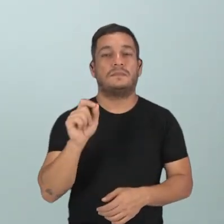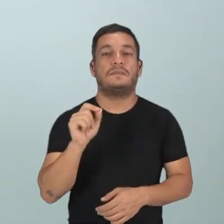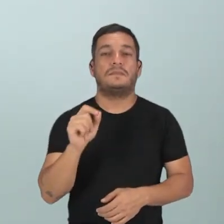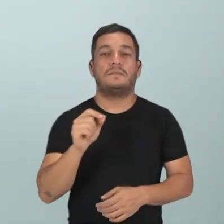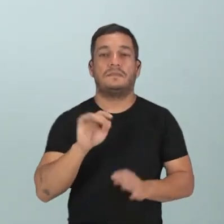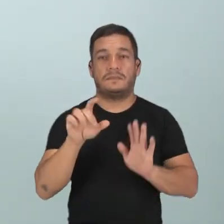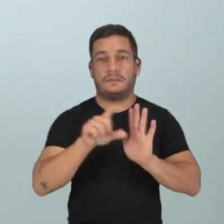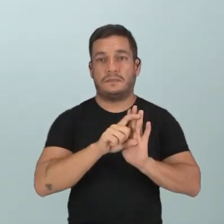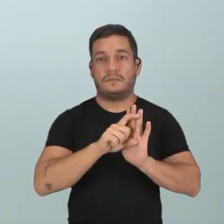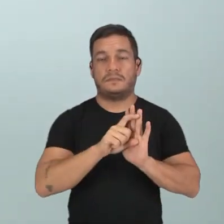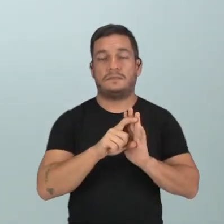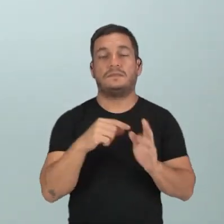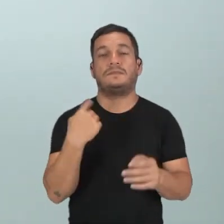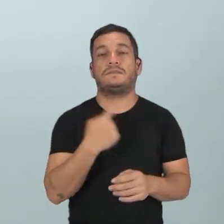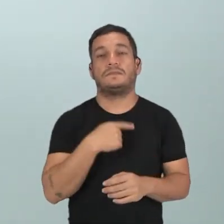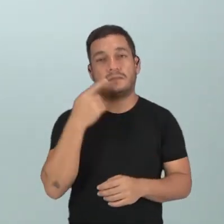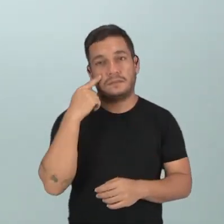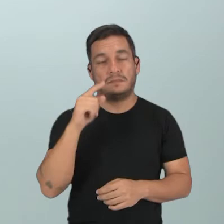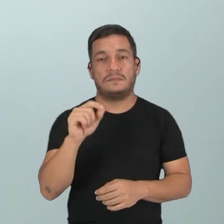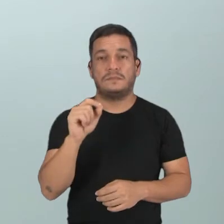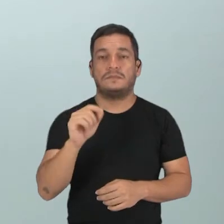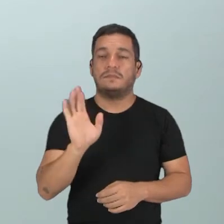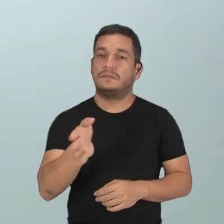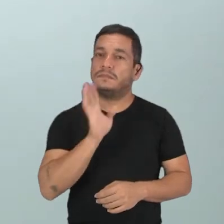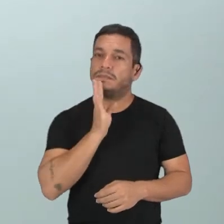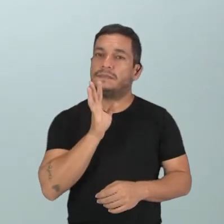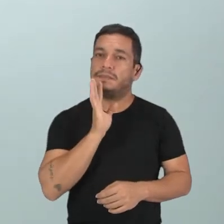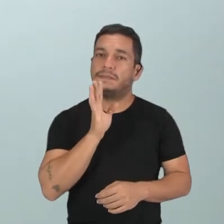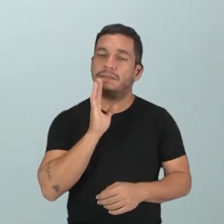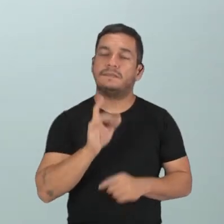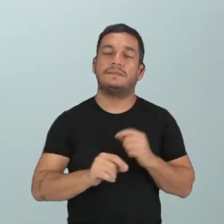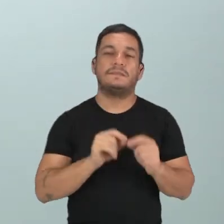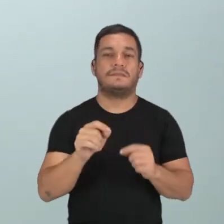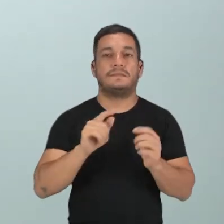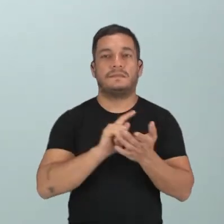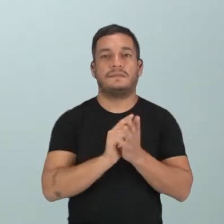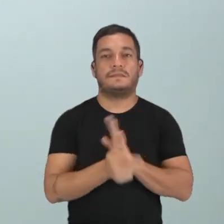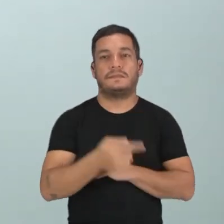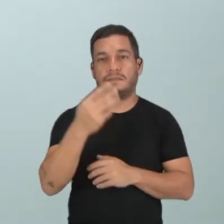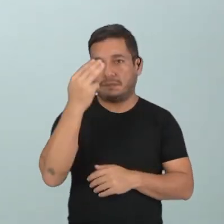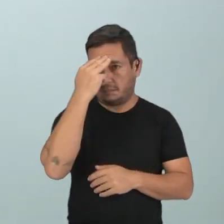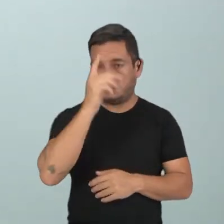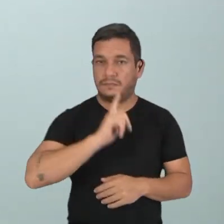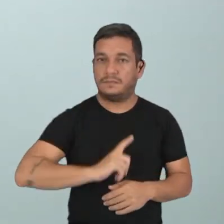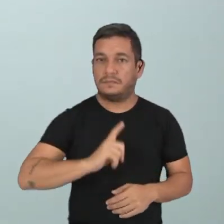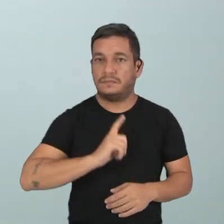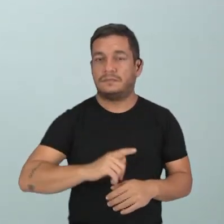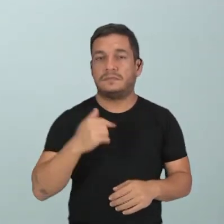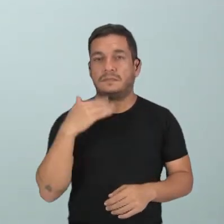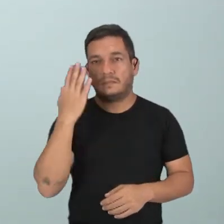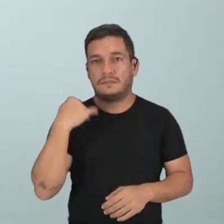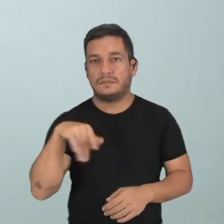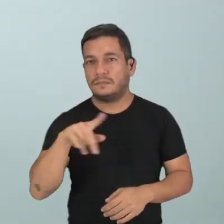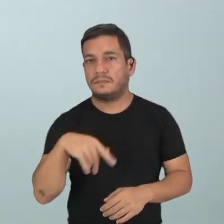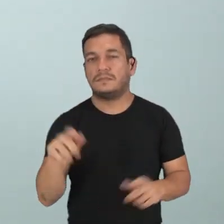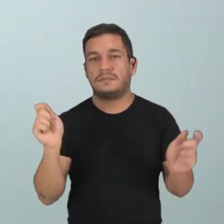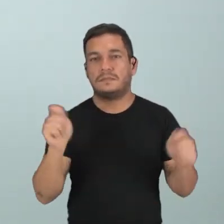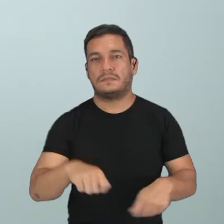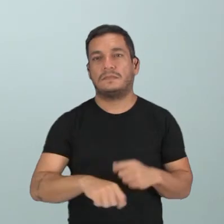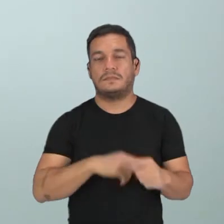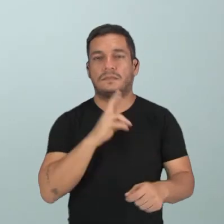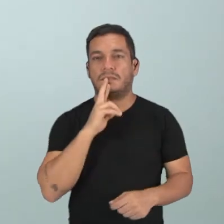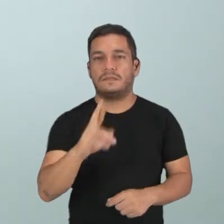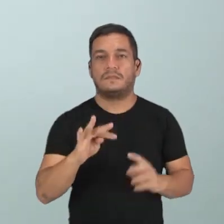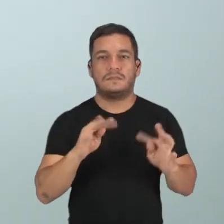aqui um 3 hoje nós vamos verificar que já conhecemos muito acerca do gênero memórias literárias e eu sei que você será